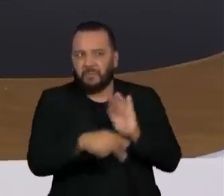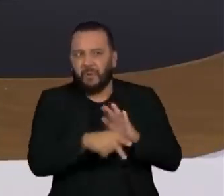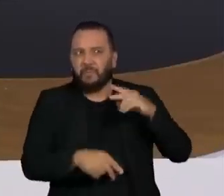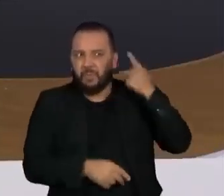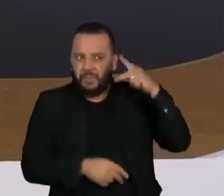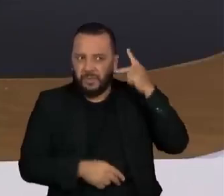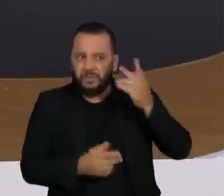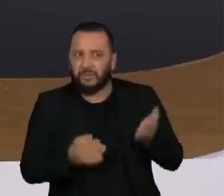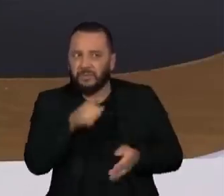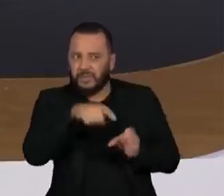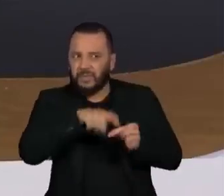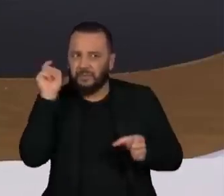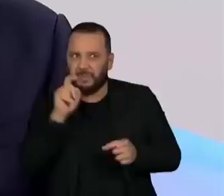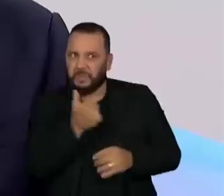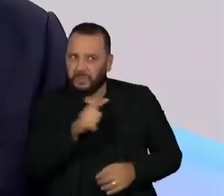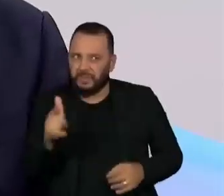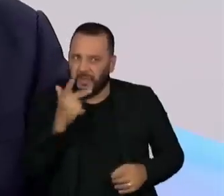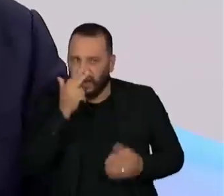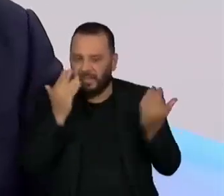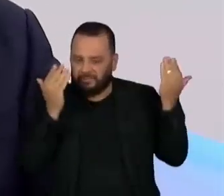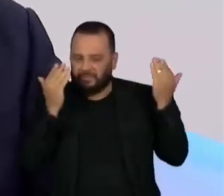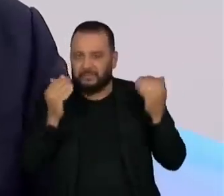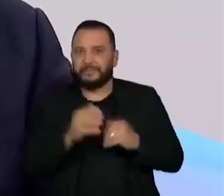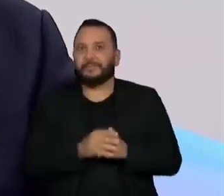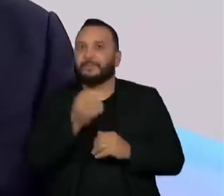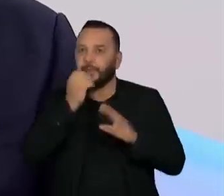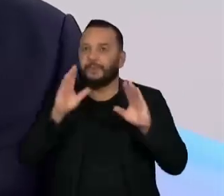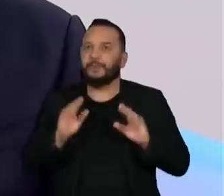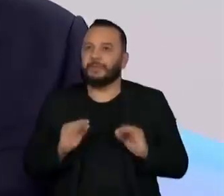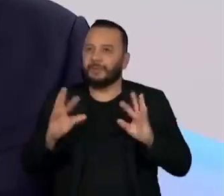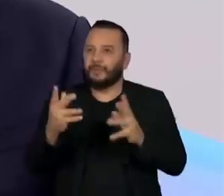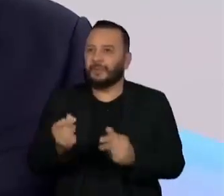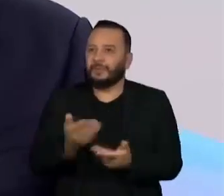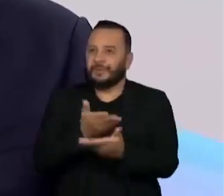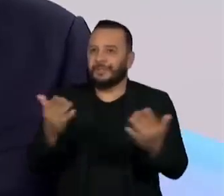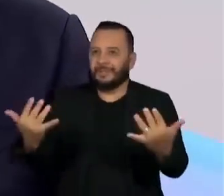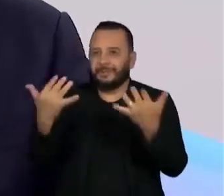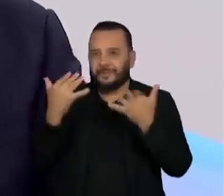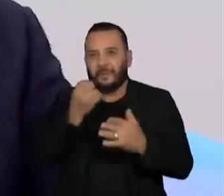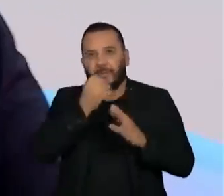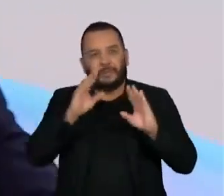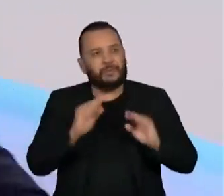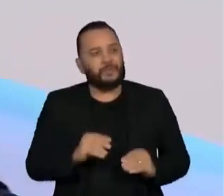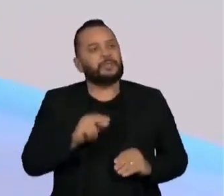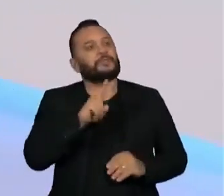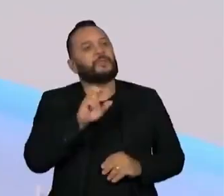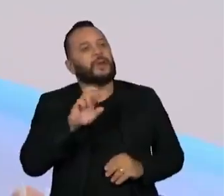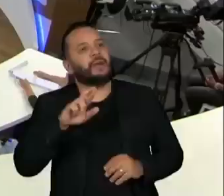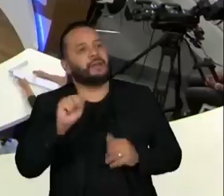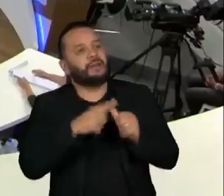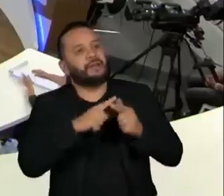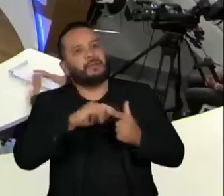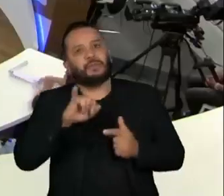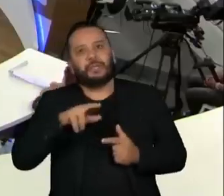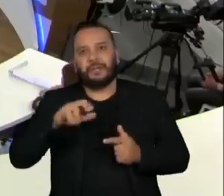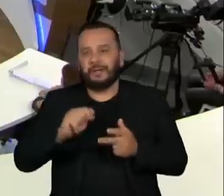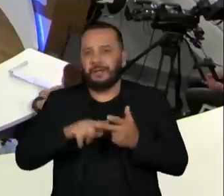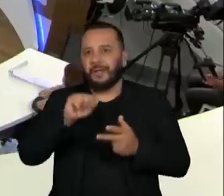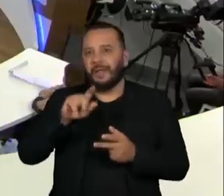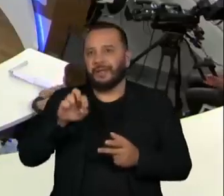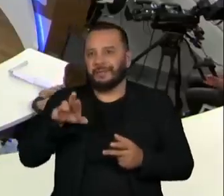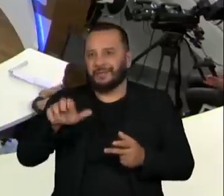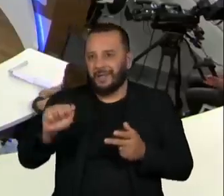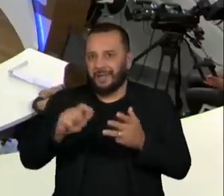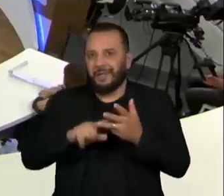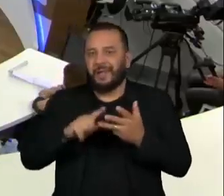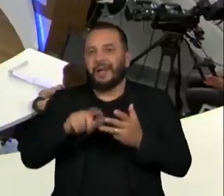do presidente do BC Muito obrigado a todos boa noite Boa noite a todos que nos assistem Boa noite Vera Juliana Alexa Boa